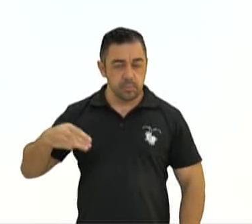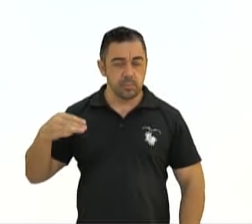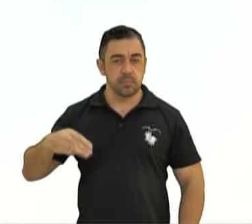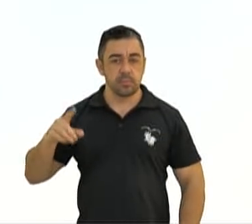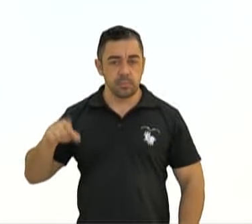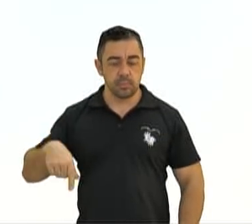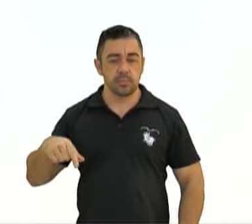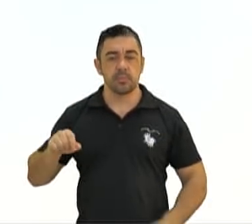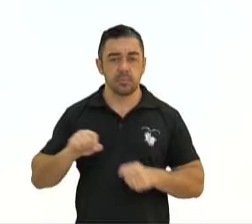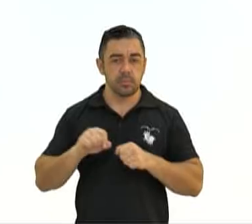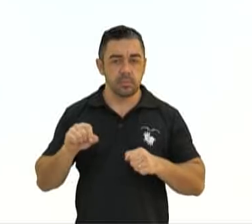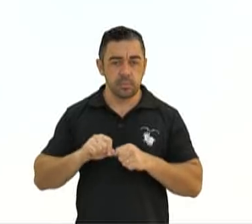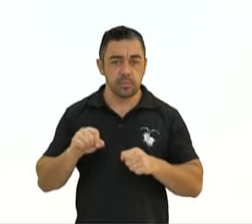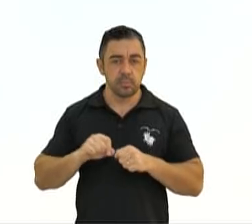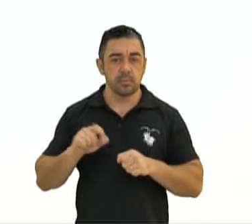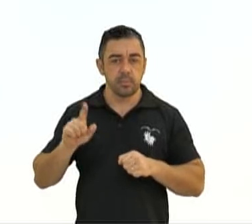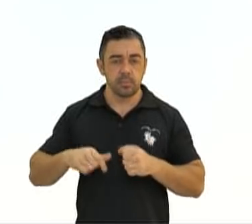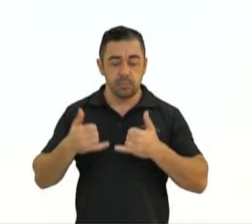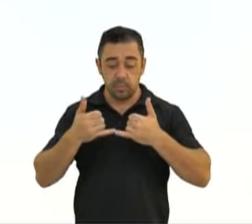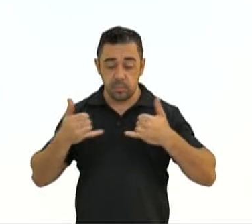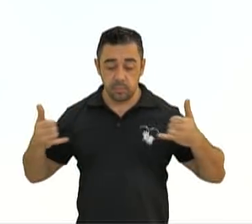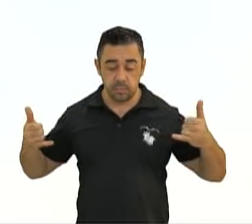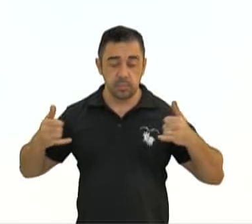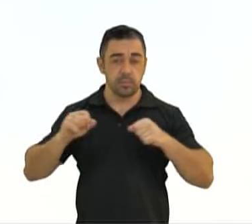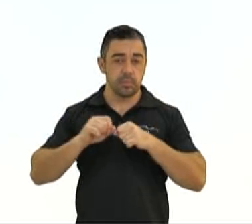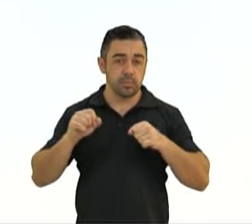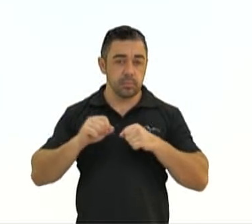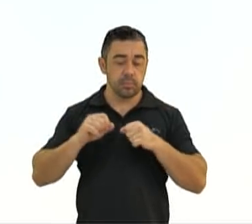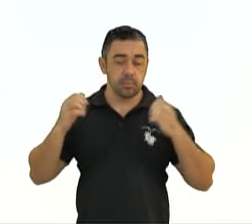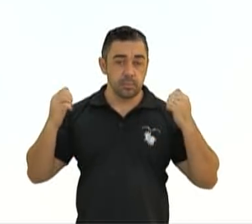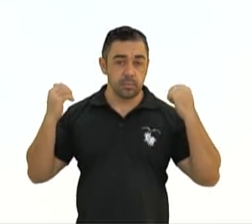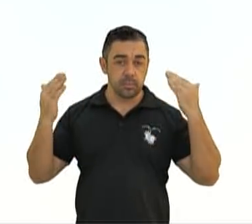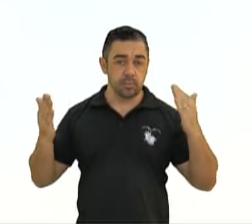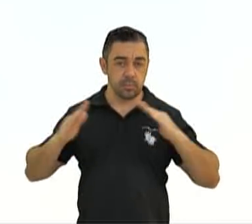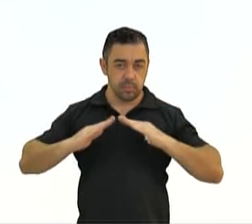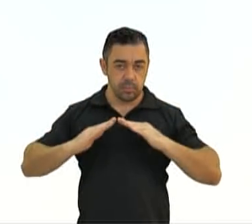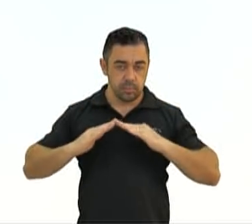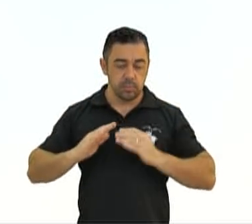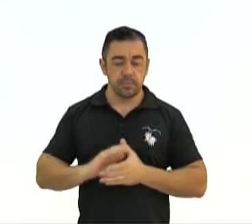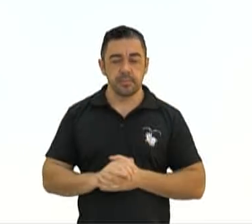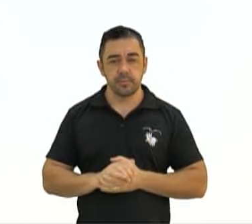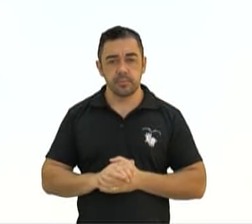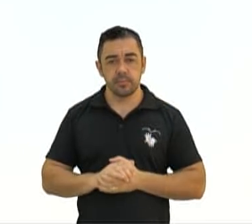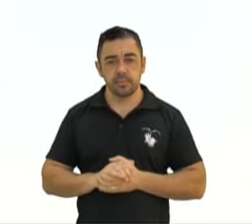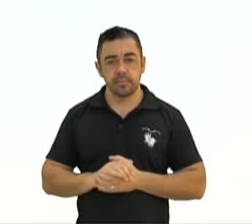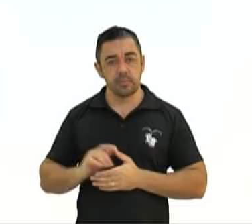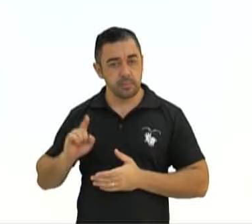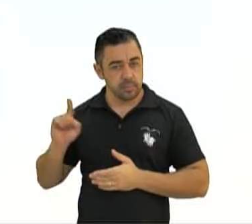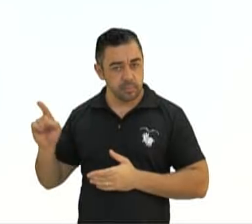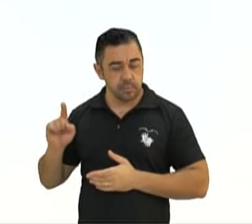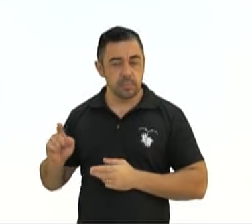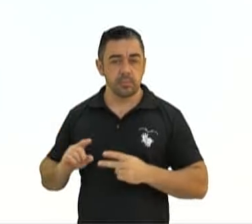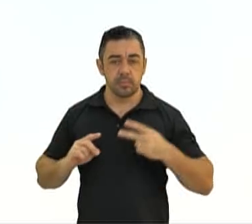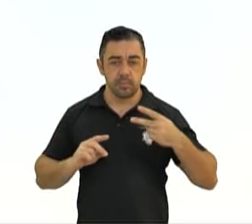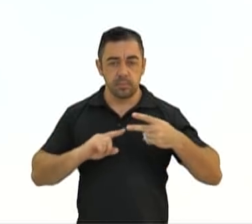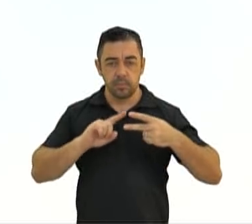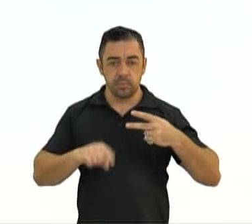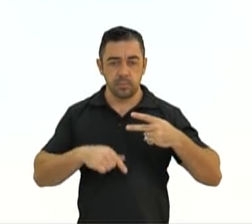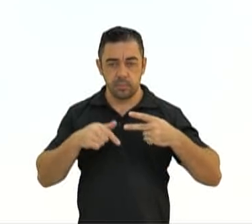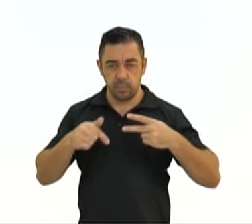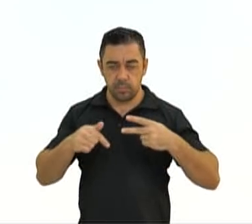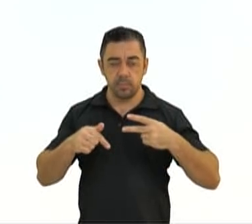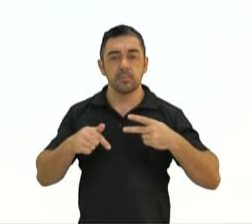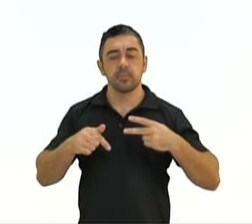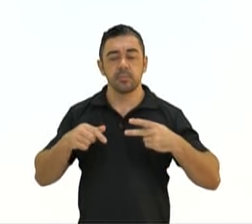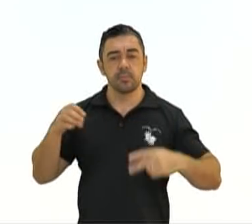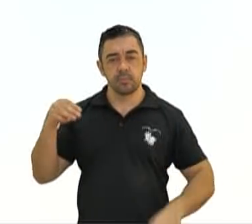fio para fazer uma instalação elétrica na parte externa da sua casa e de 2,7 metros